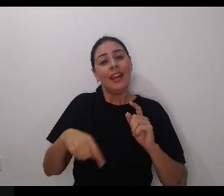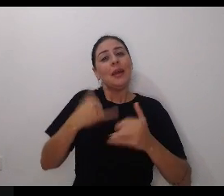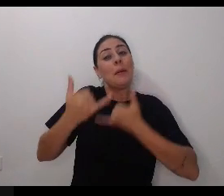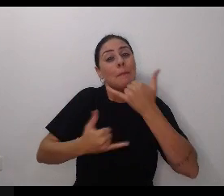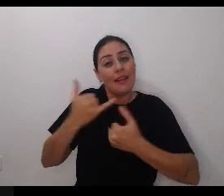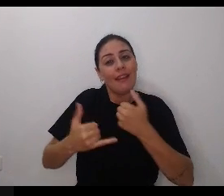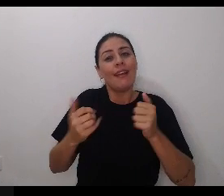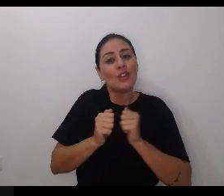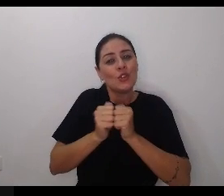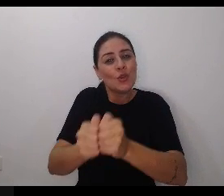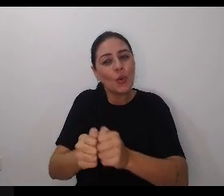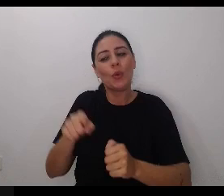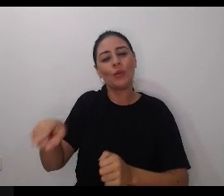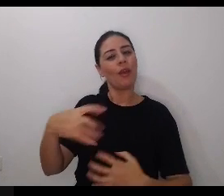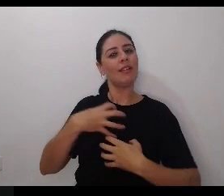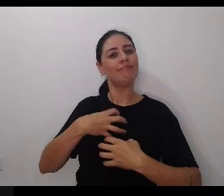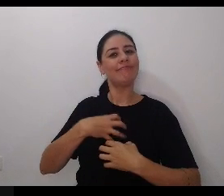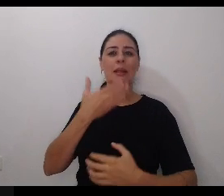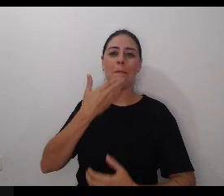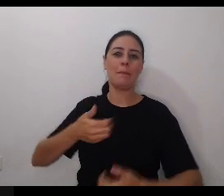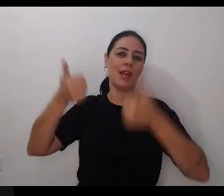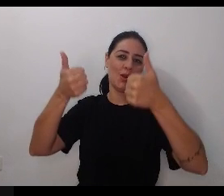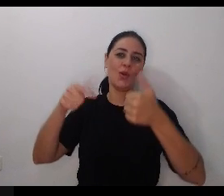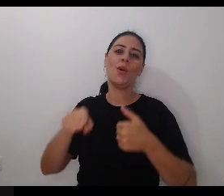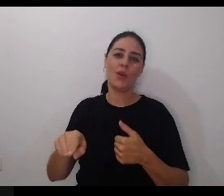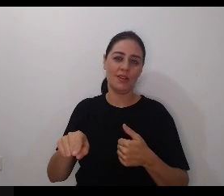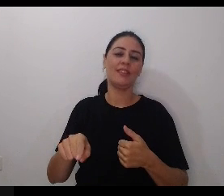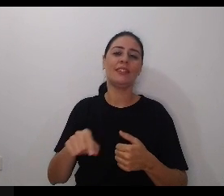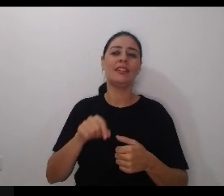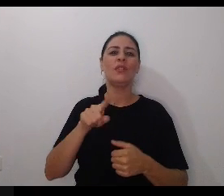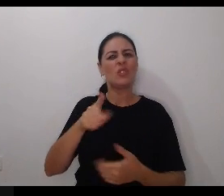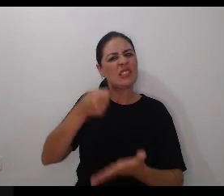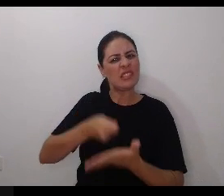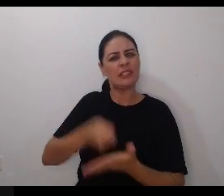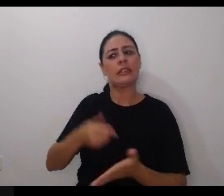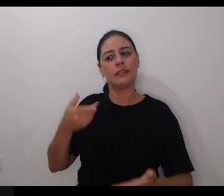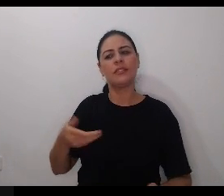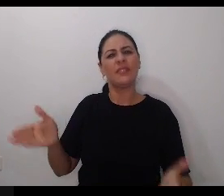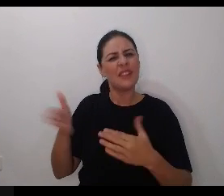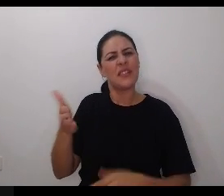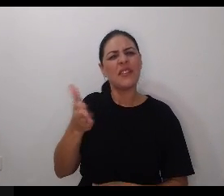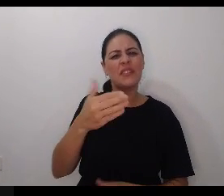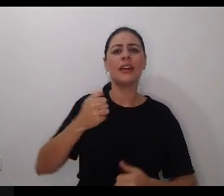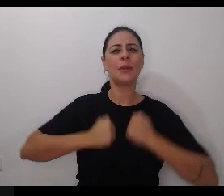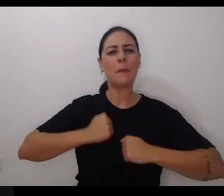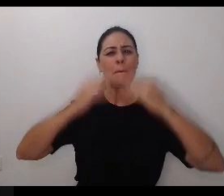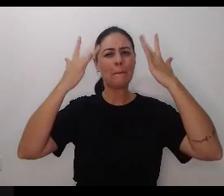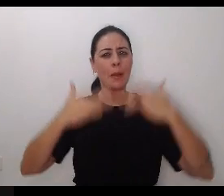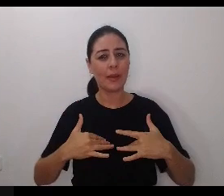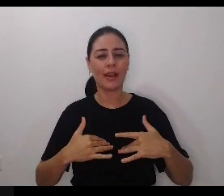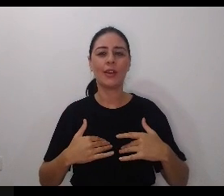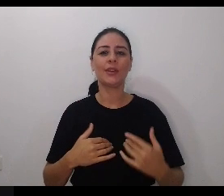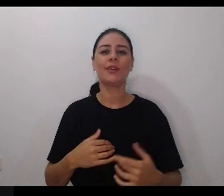brincar, e quando a gente torna a atividade uma brincadeira, a criança aceita muito melhor. Então, ao